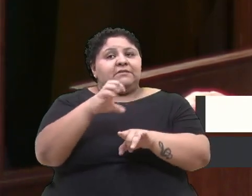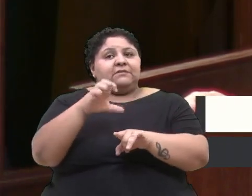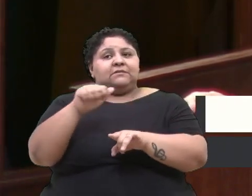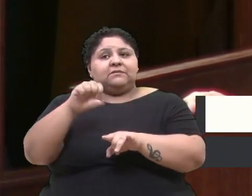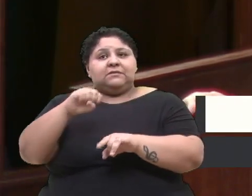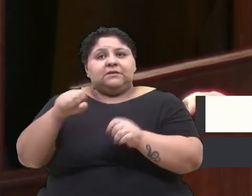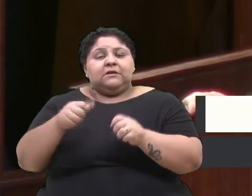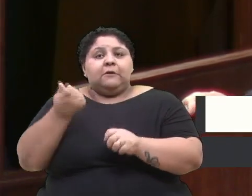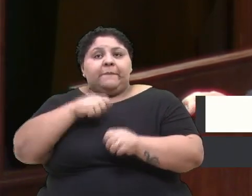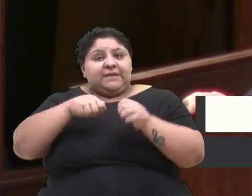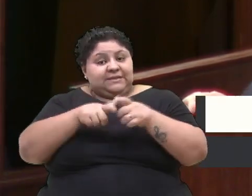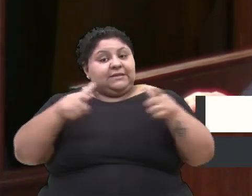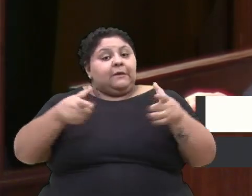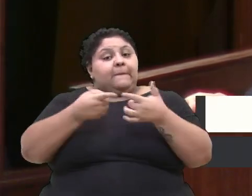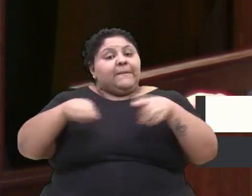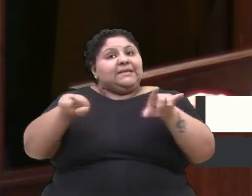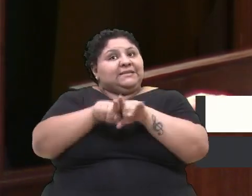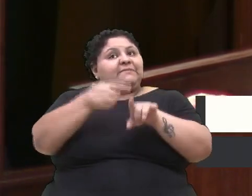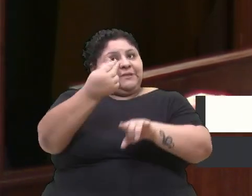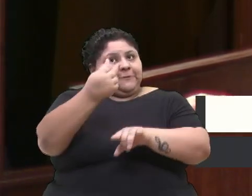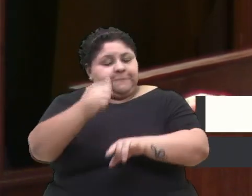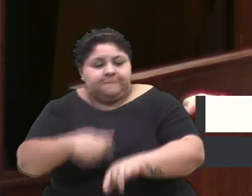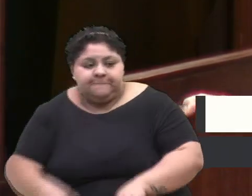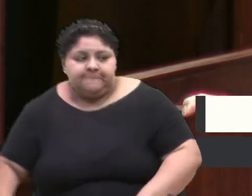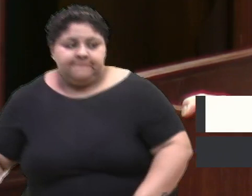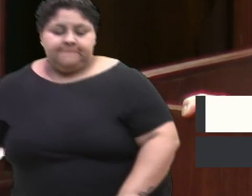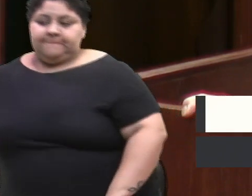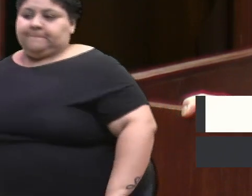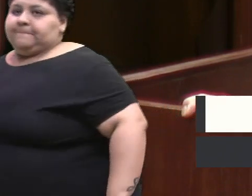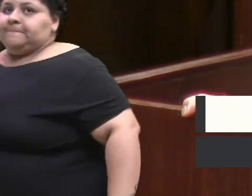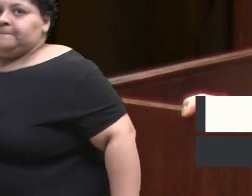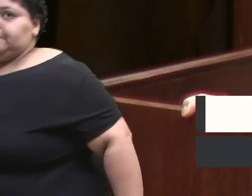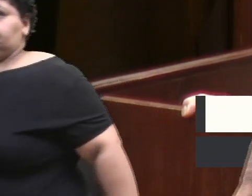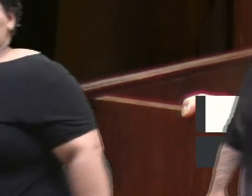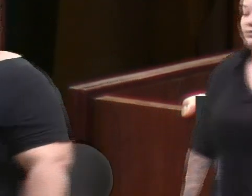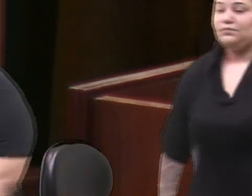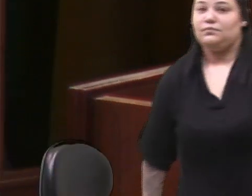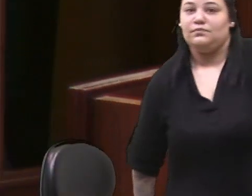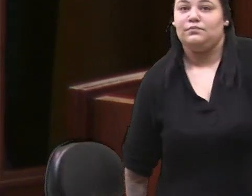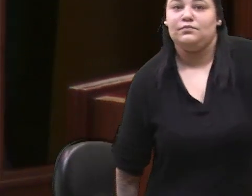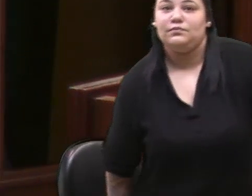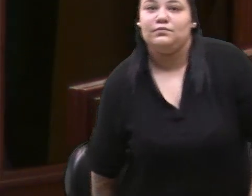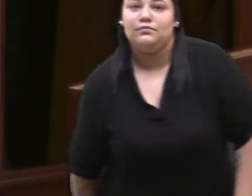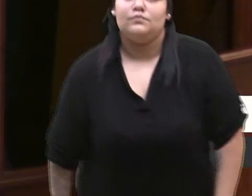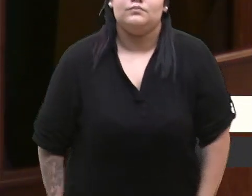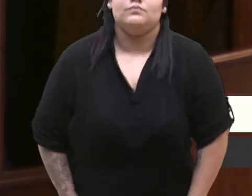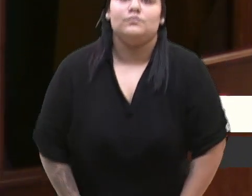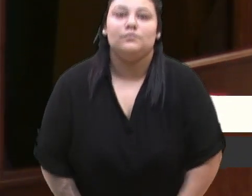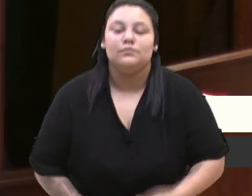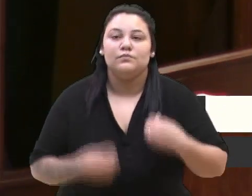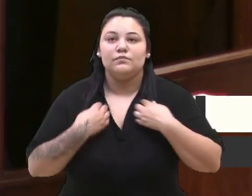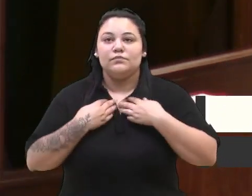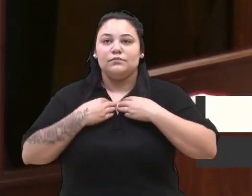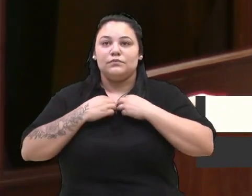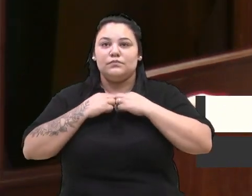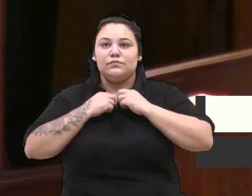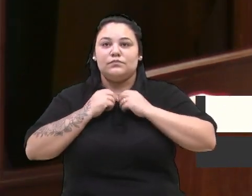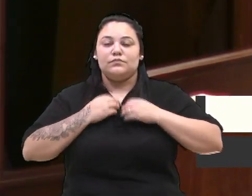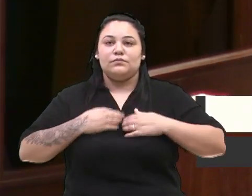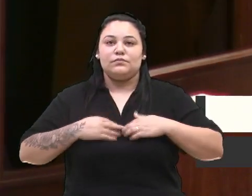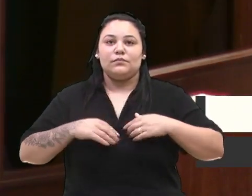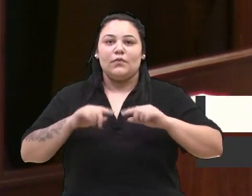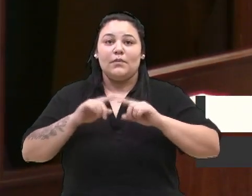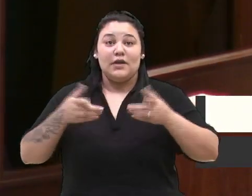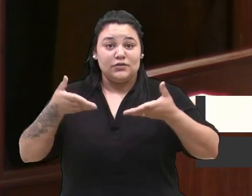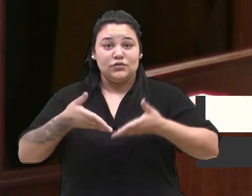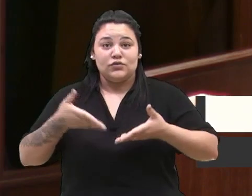ela precisa também de investimentos. Mas hoje nós estamos aqui para comemorar. Eu acho que a Ceasa tem uma história, como